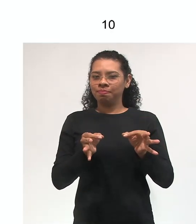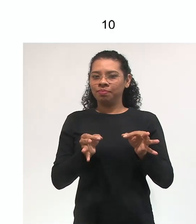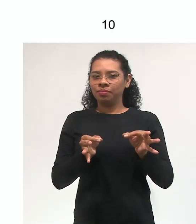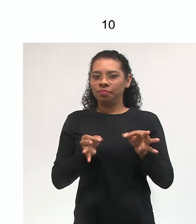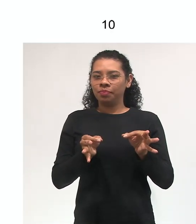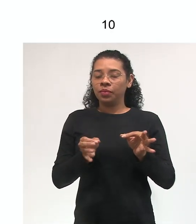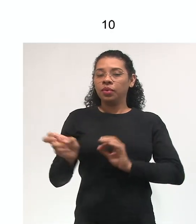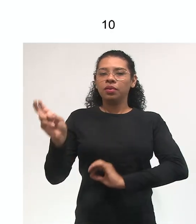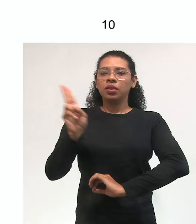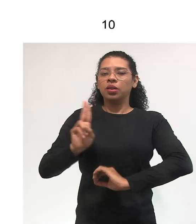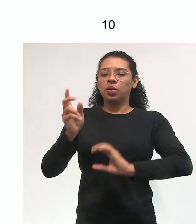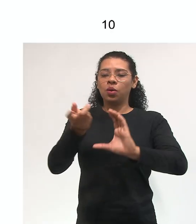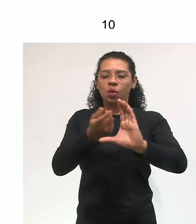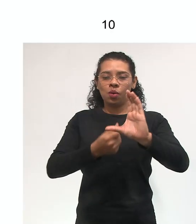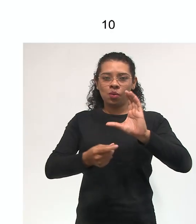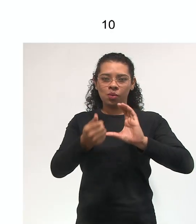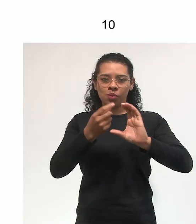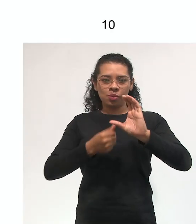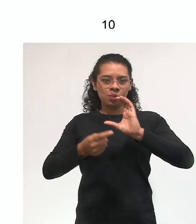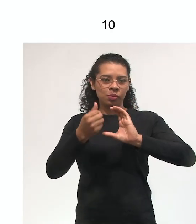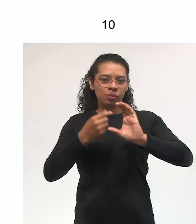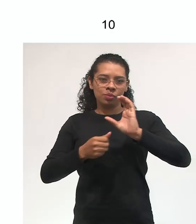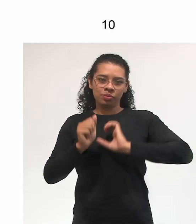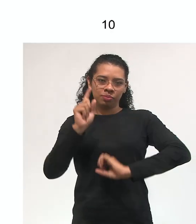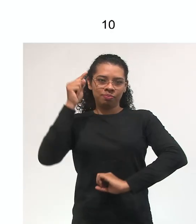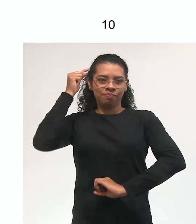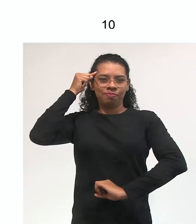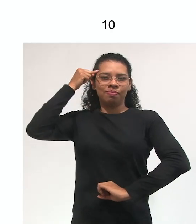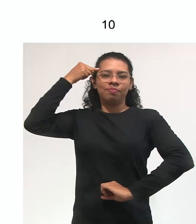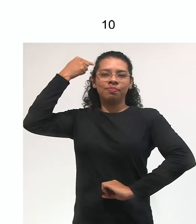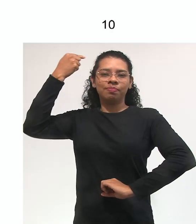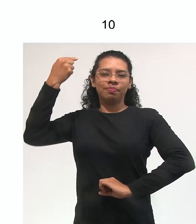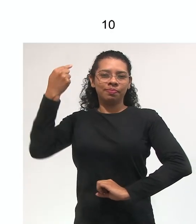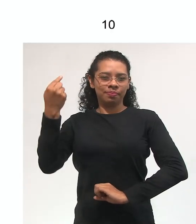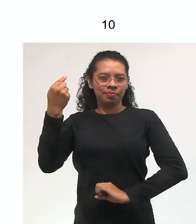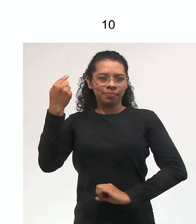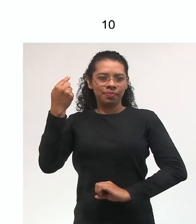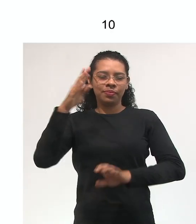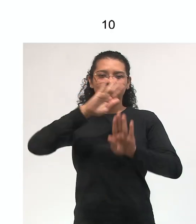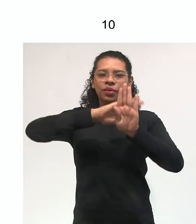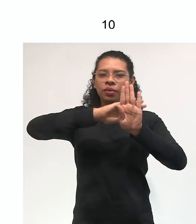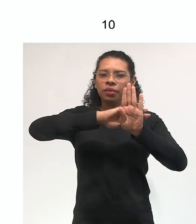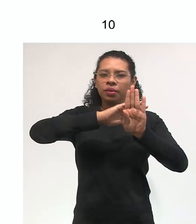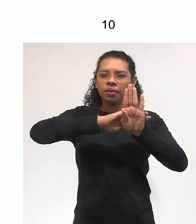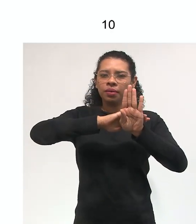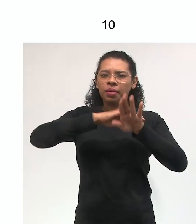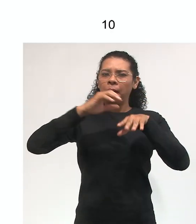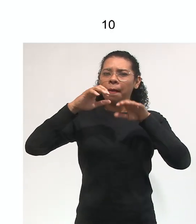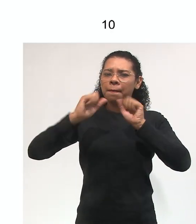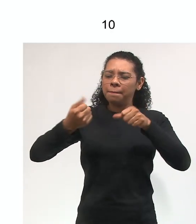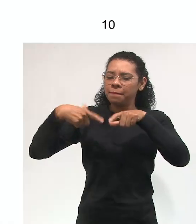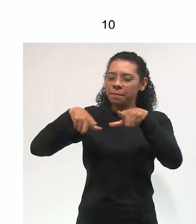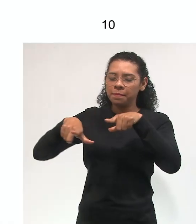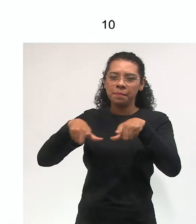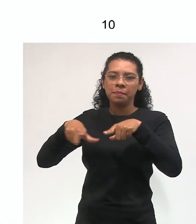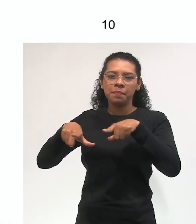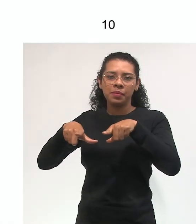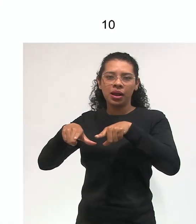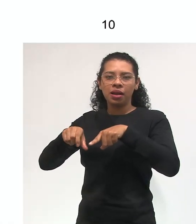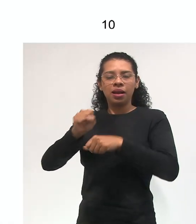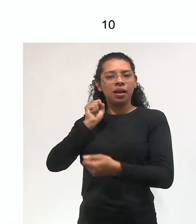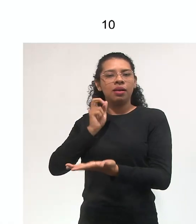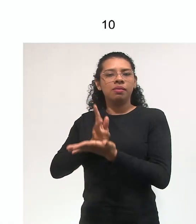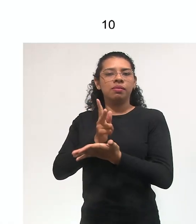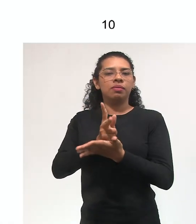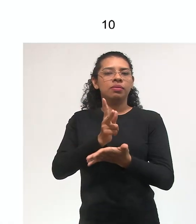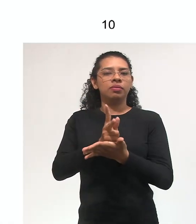para disseminar a ideologia dominante para inculcar no trabalhador o modo